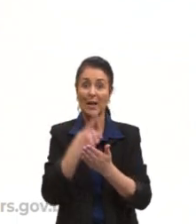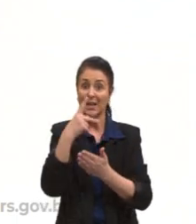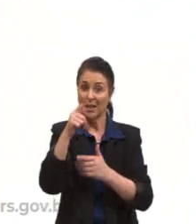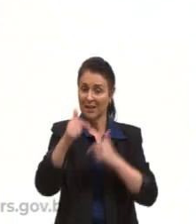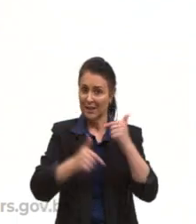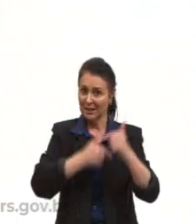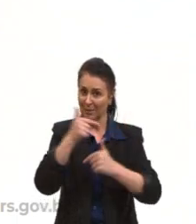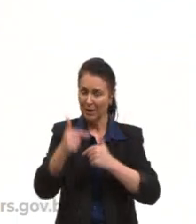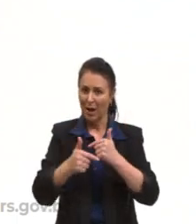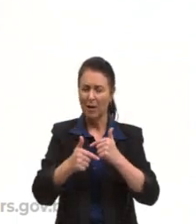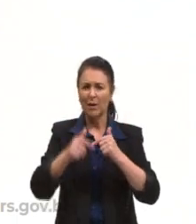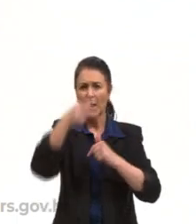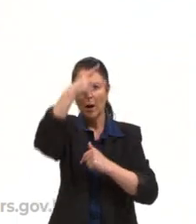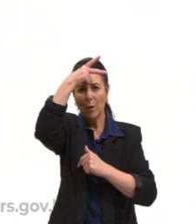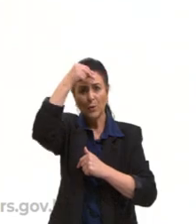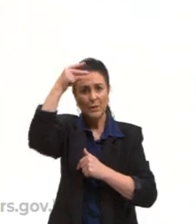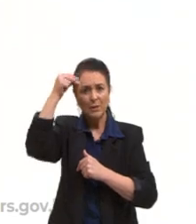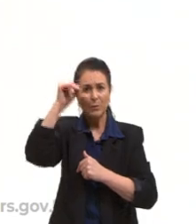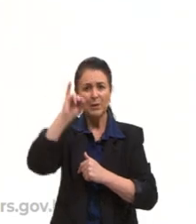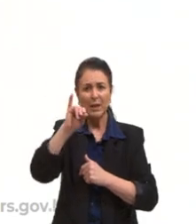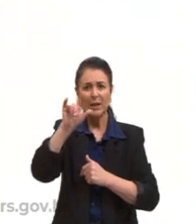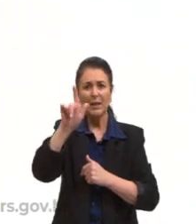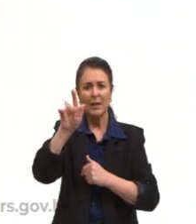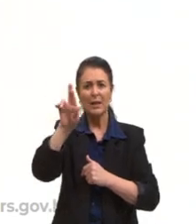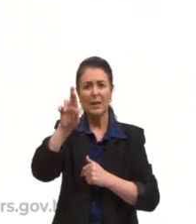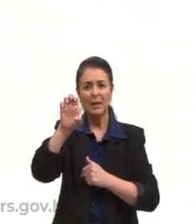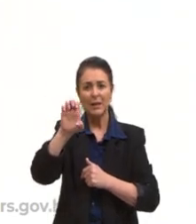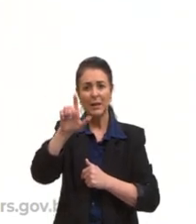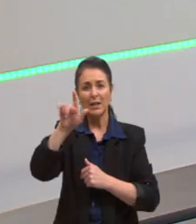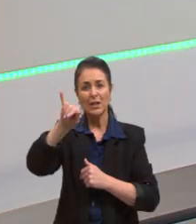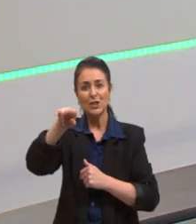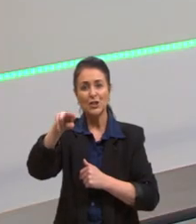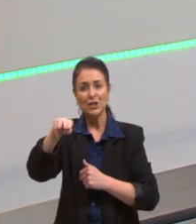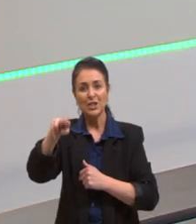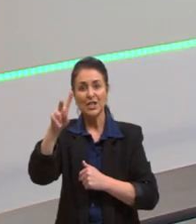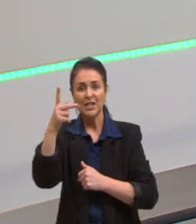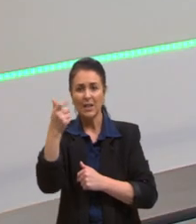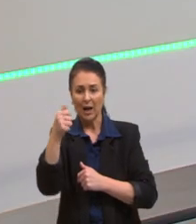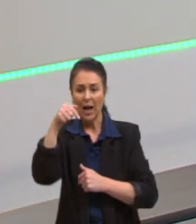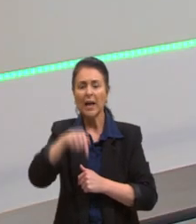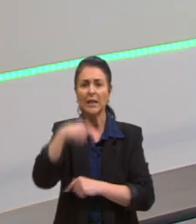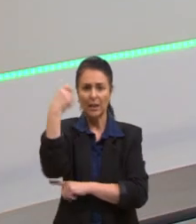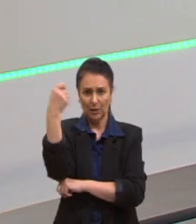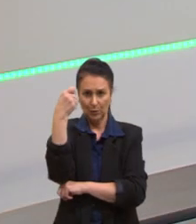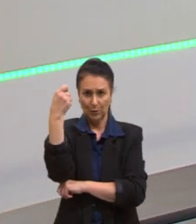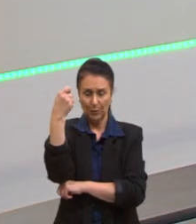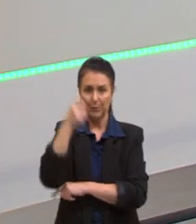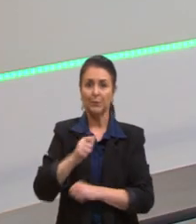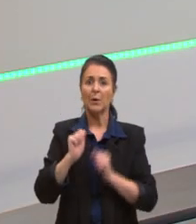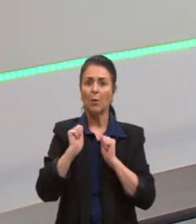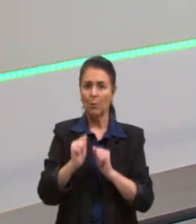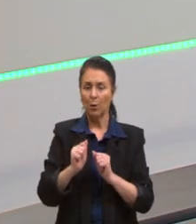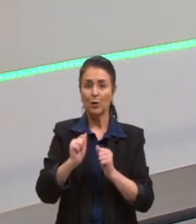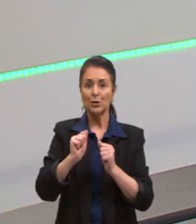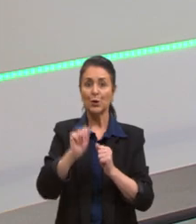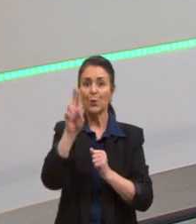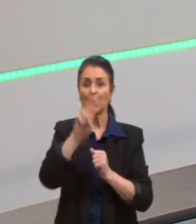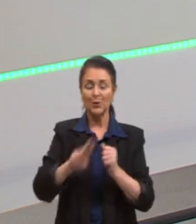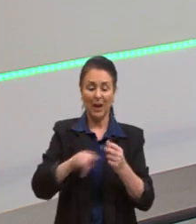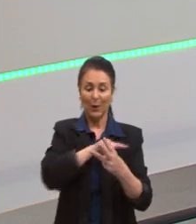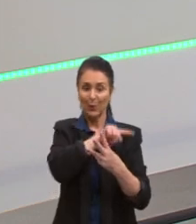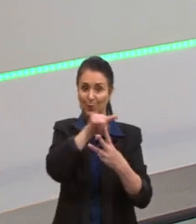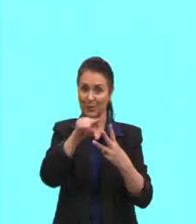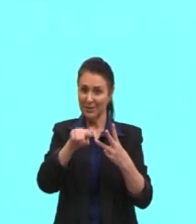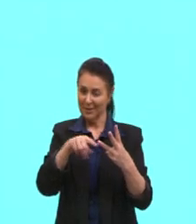do município de Igrejinha Ok e coloquei num quadro e fiz essa questão E aí nós podemos usar as três técnicas de